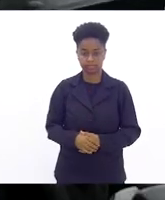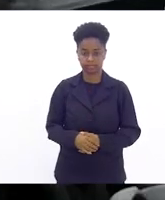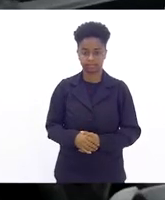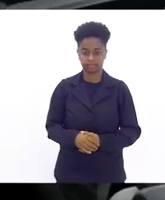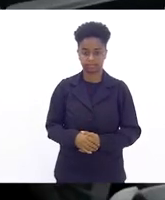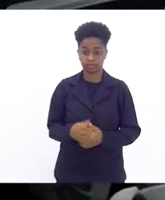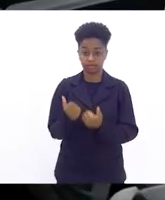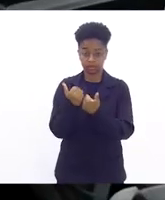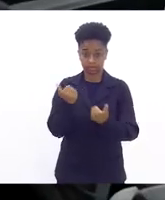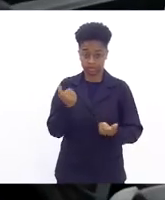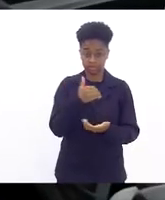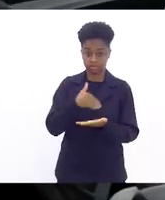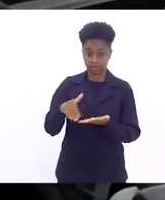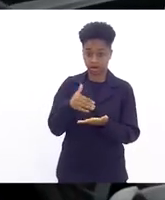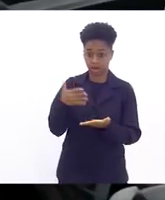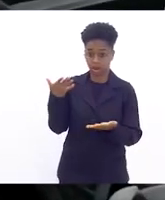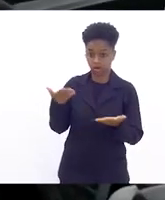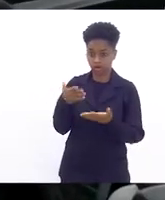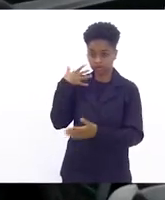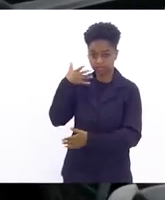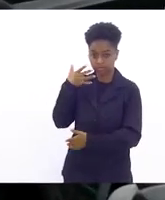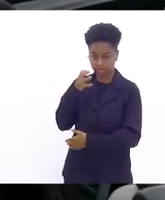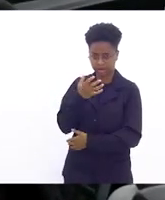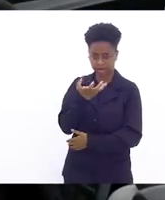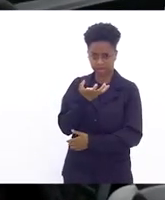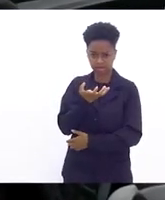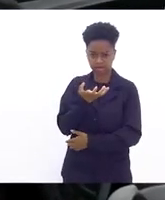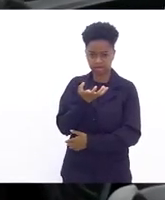sou secretário desejo de fazer uso da palavra